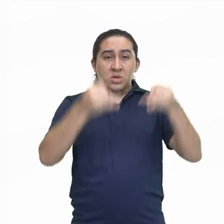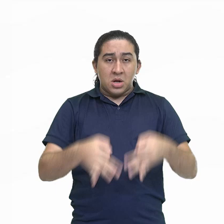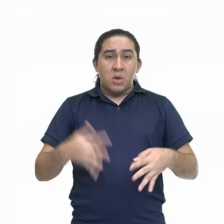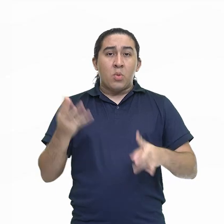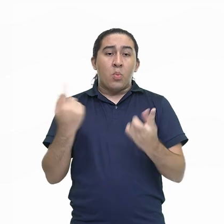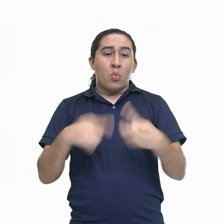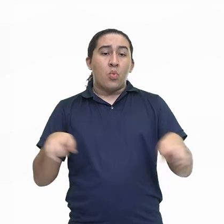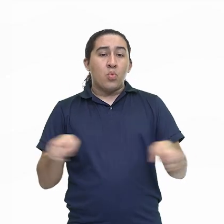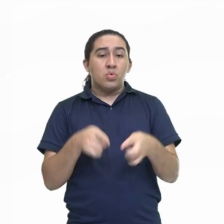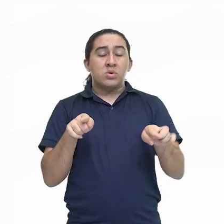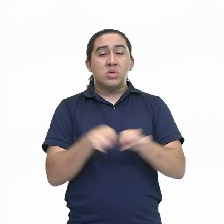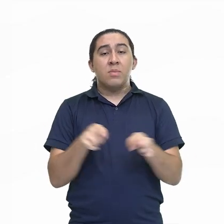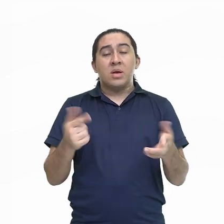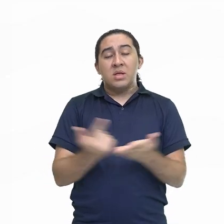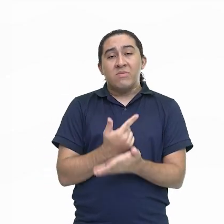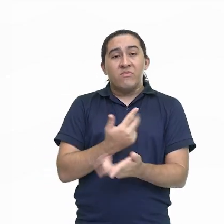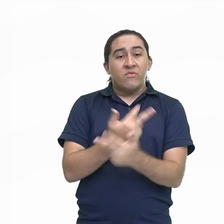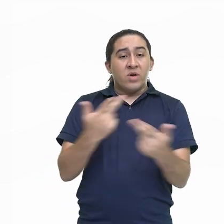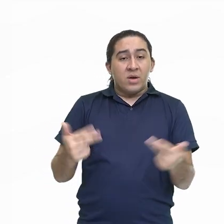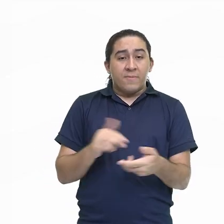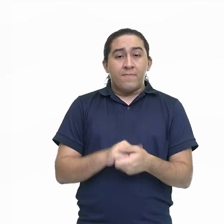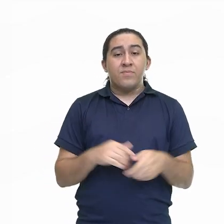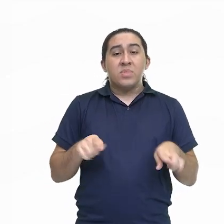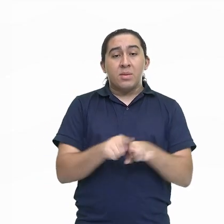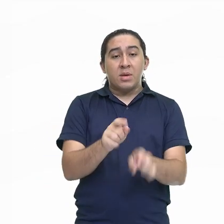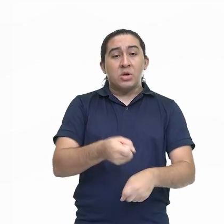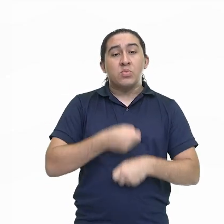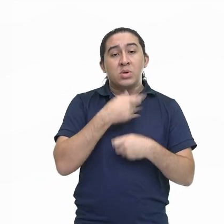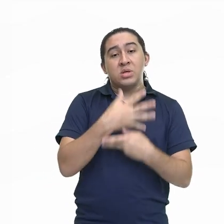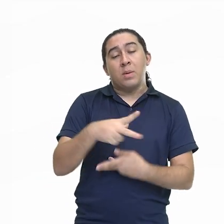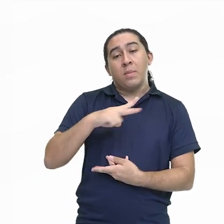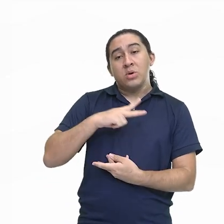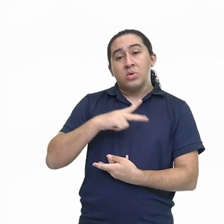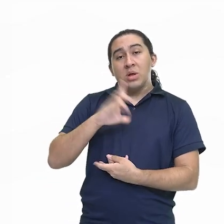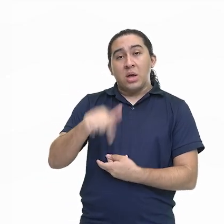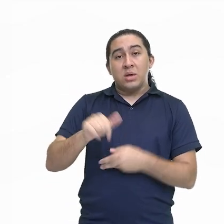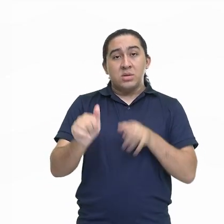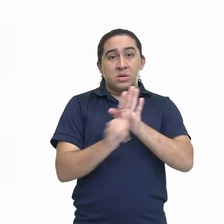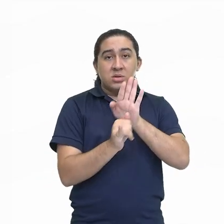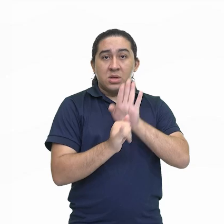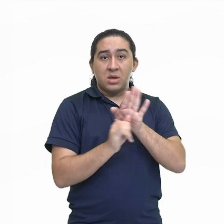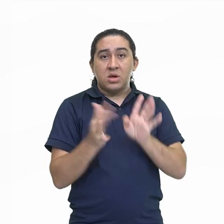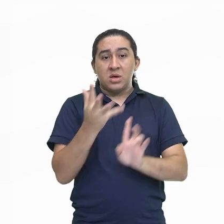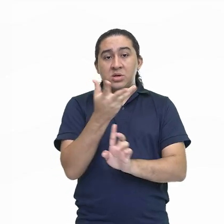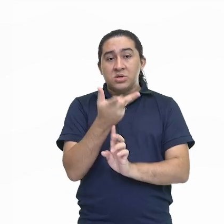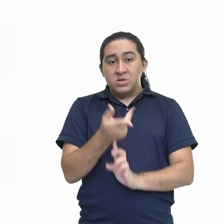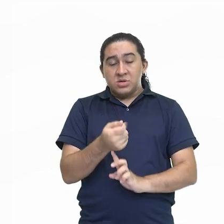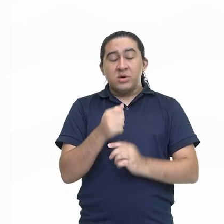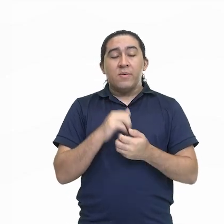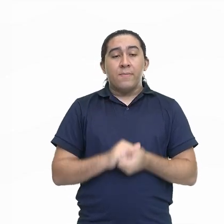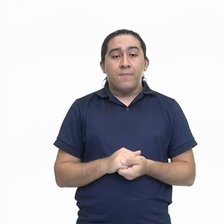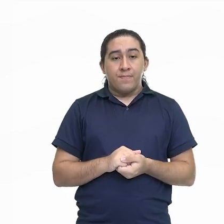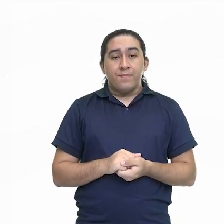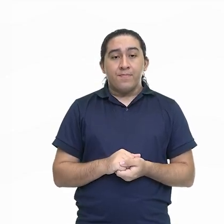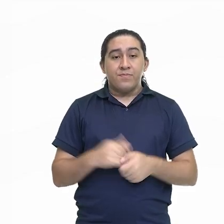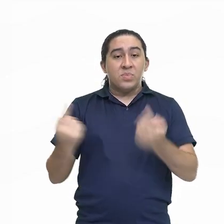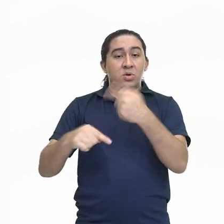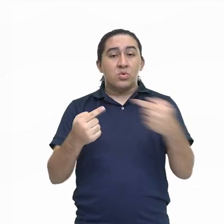falamos das músicas, das obras, expressão pessoal e identidade do artista, né?